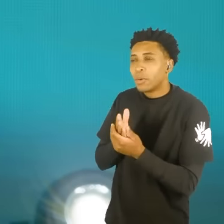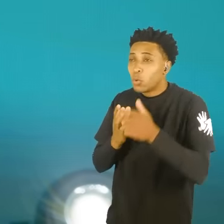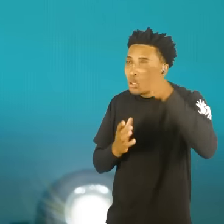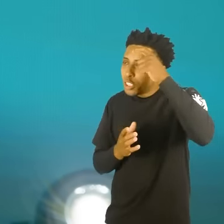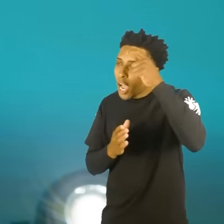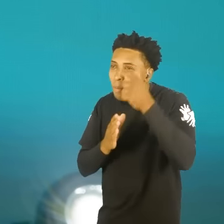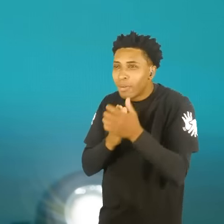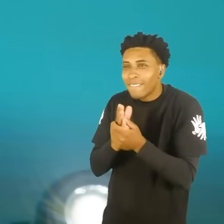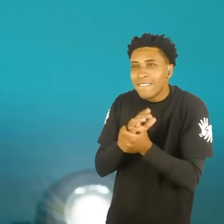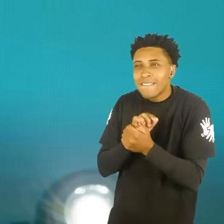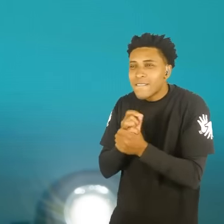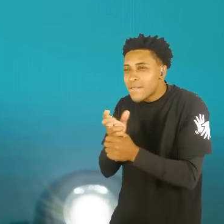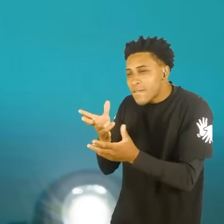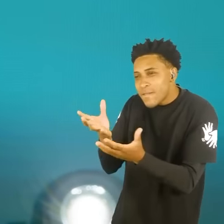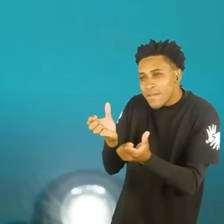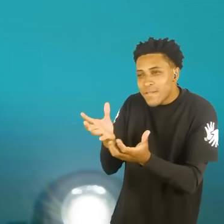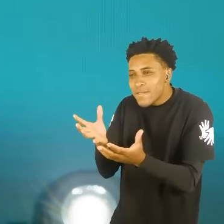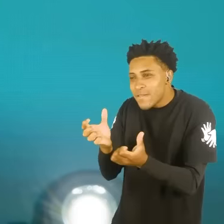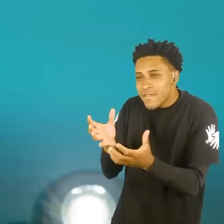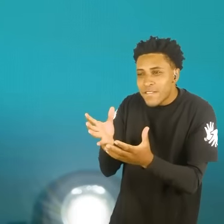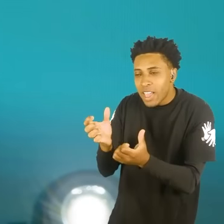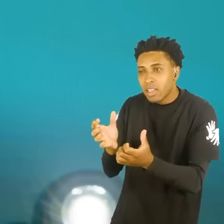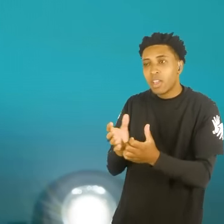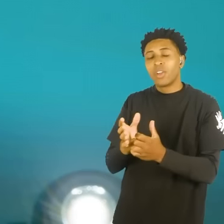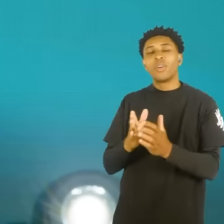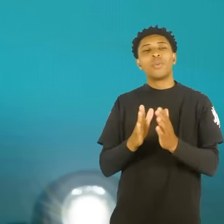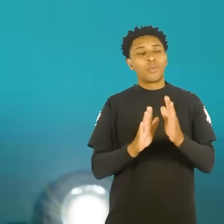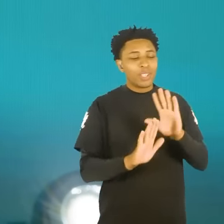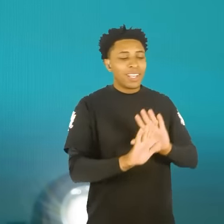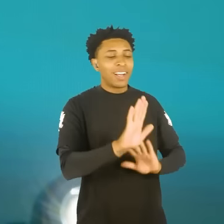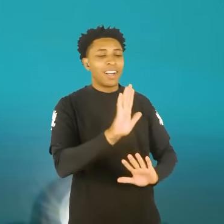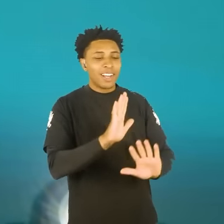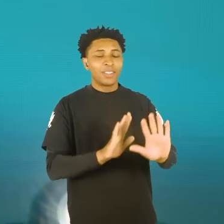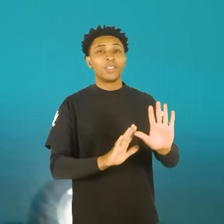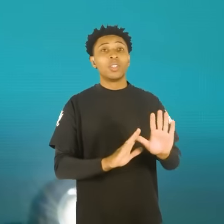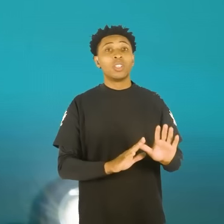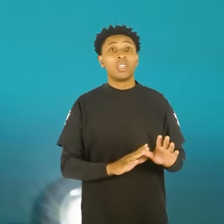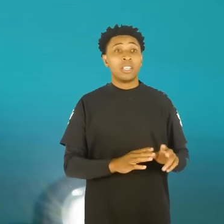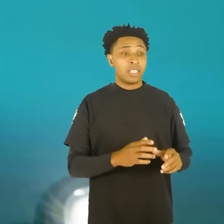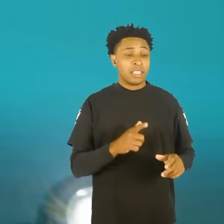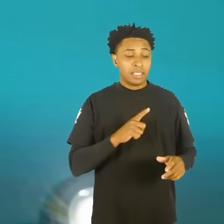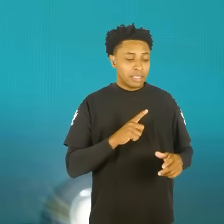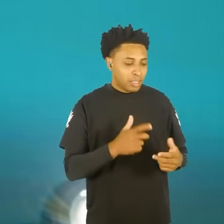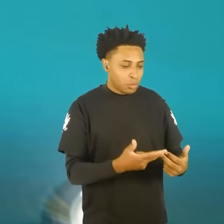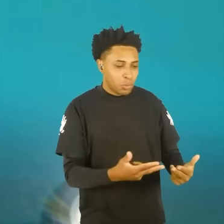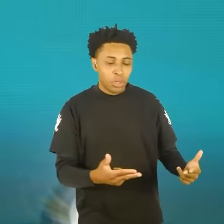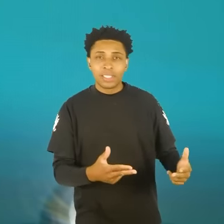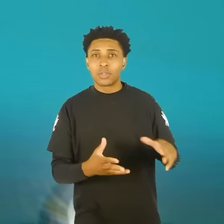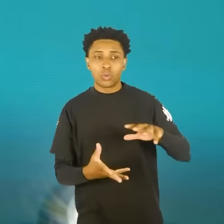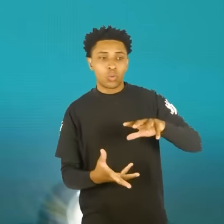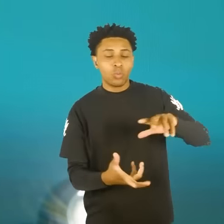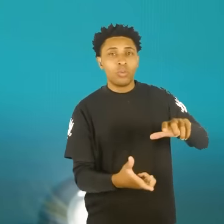tentando dominar você, para enviar você para o inferno, para enviar você para a morte, para fazer coisas que você talvez nunca mais se perdoará